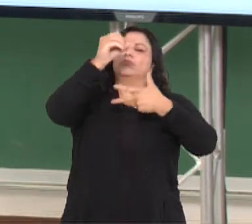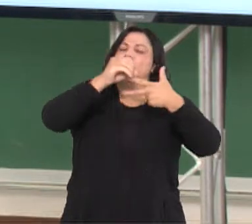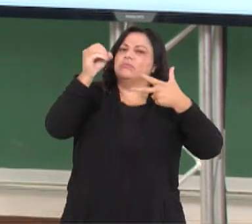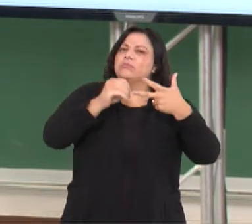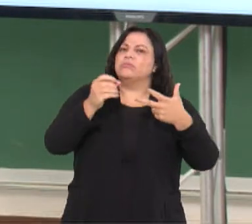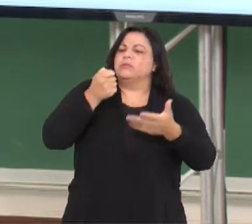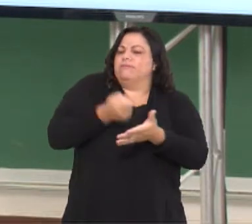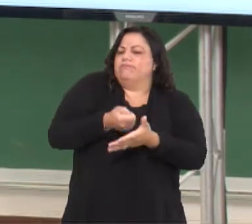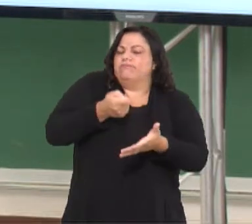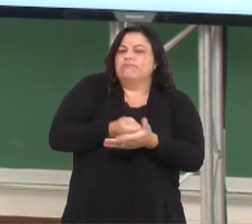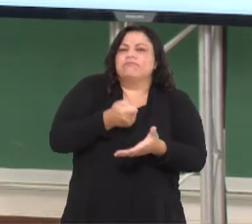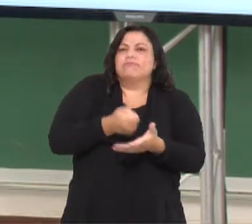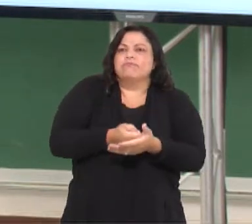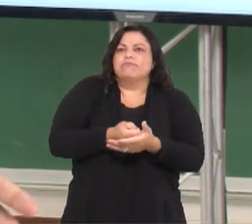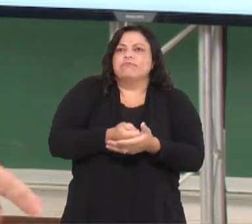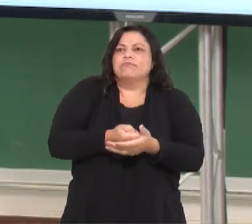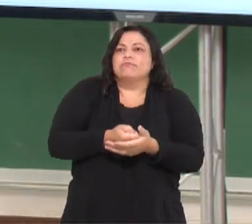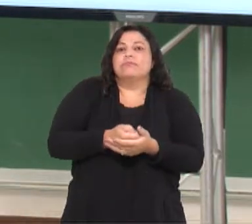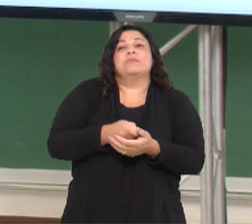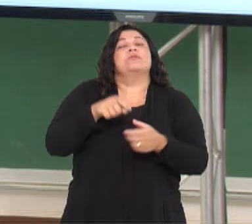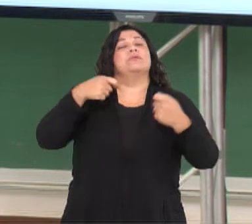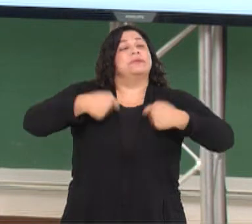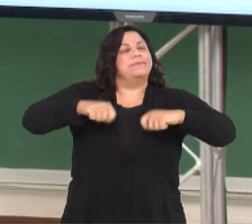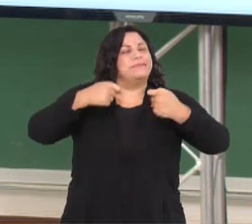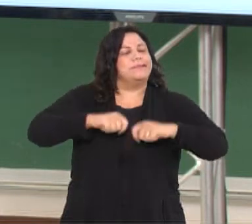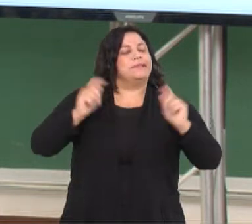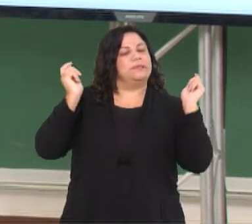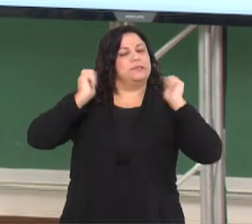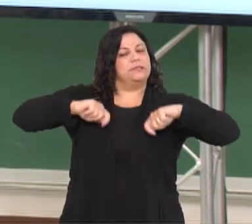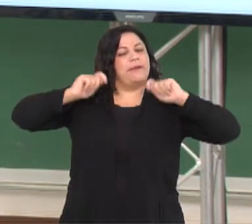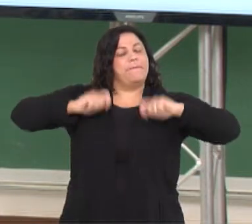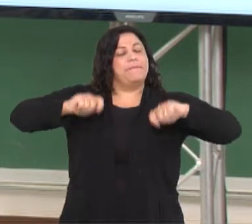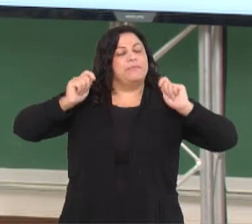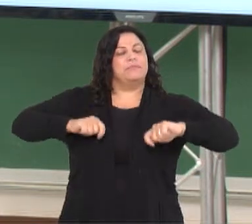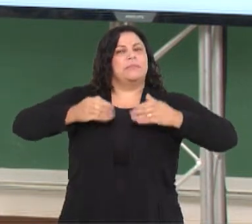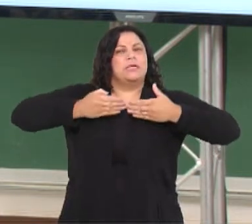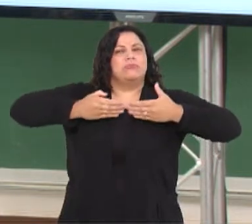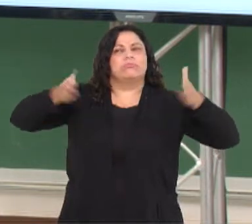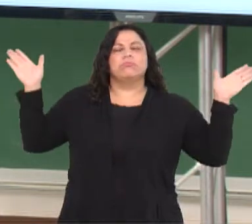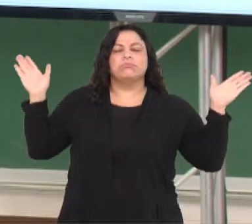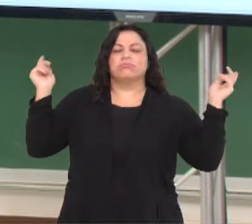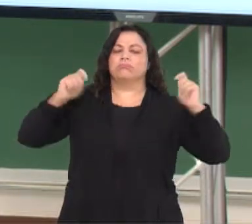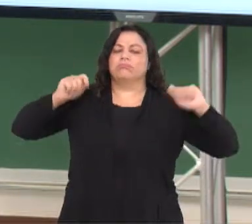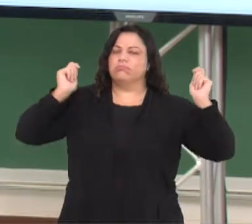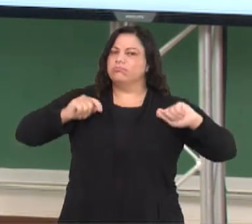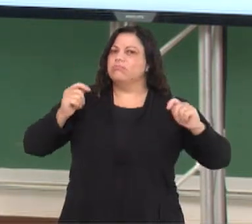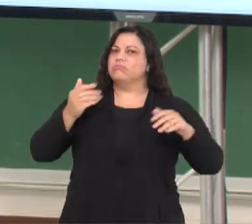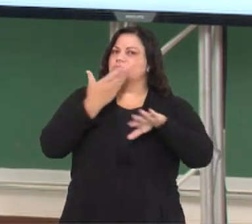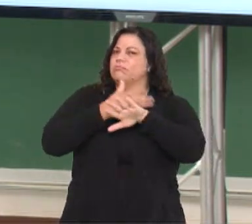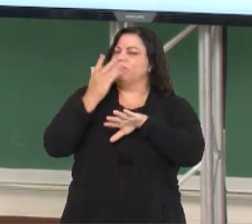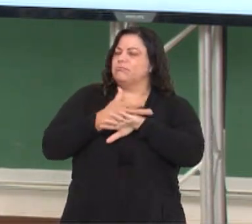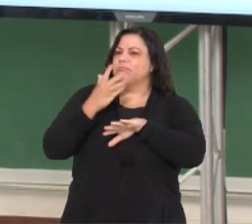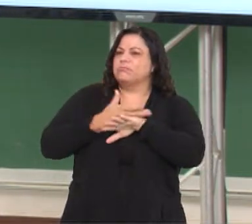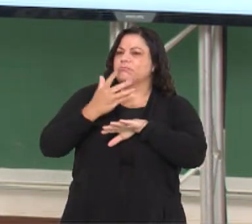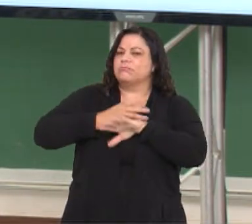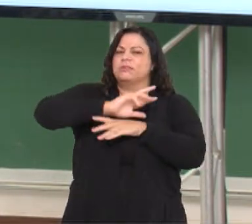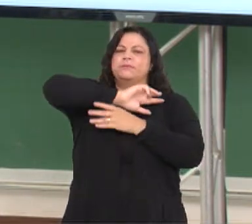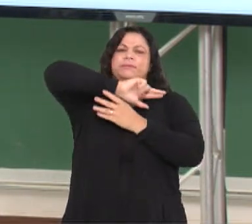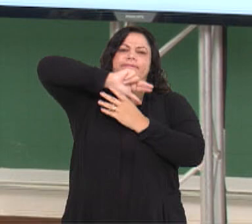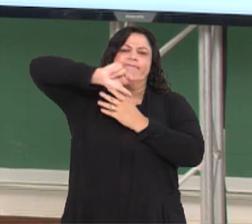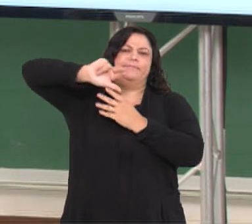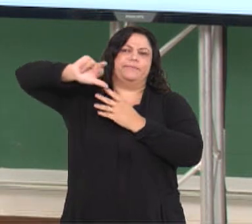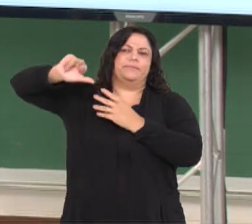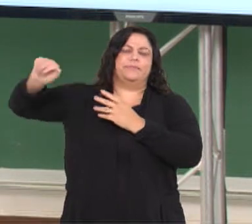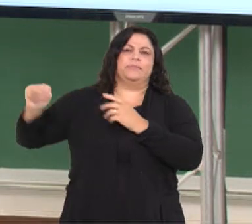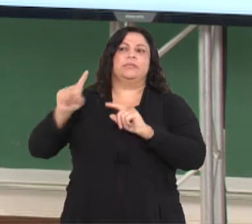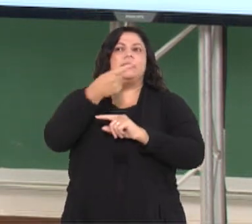Porque exige de você um conhecimento amplo, uma habilidade ampla. E isso vai te treinar para muita coisa. Não pense que te treina só para